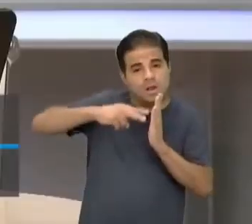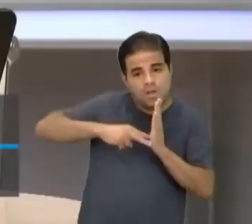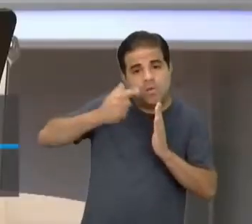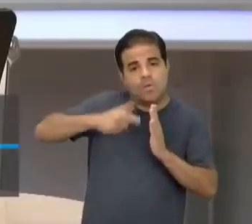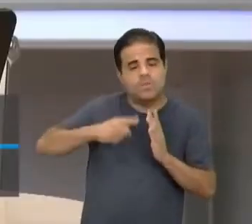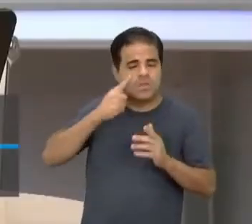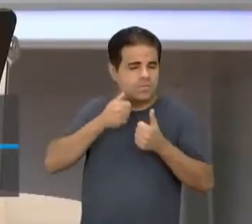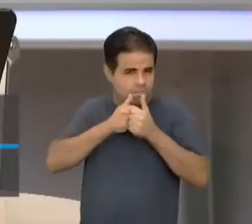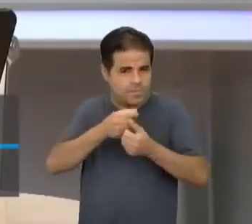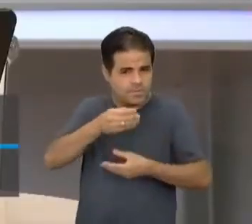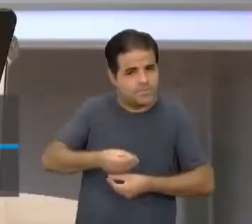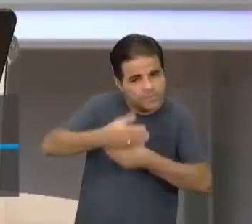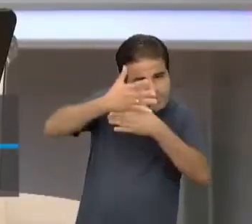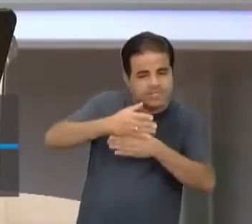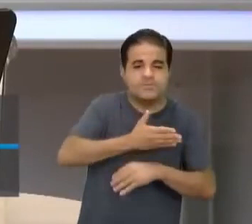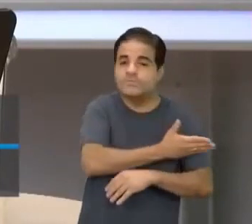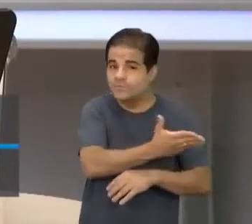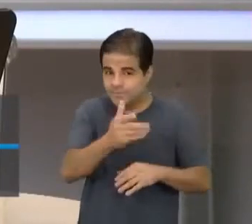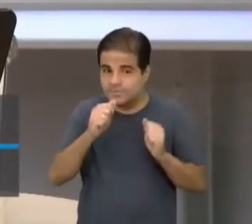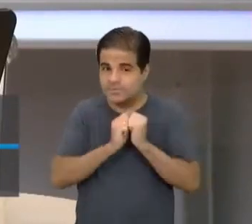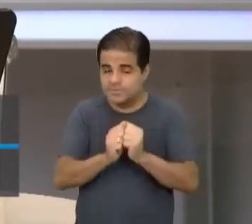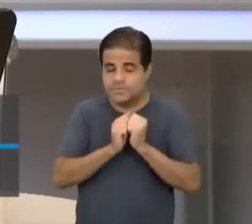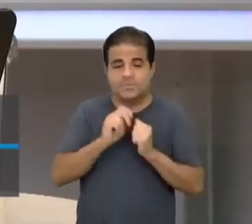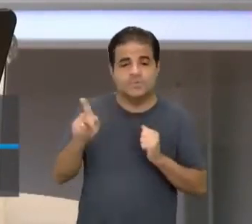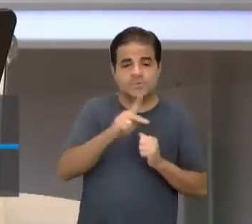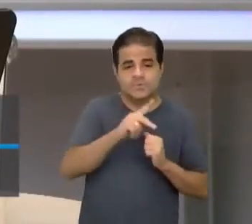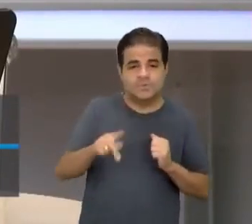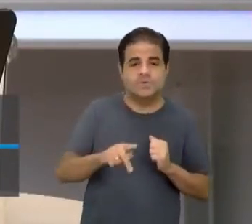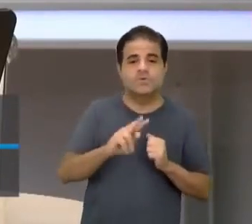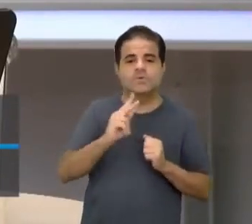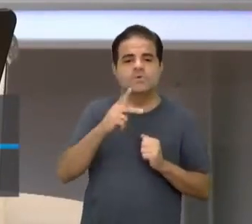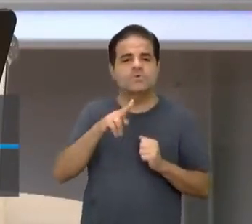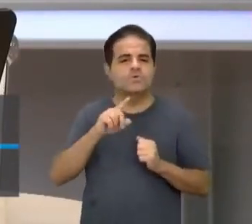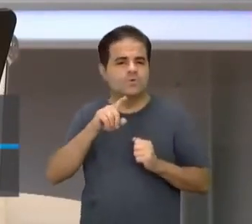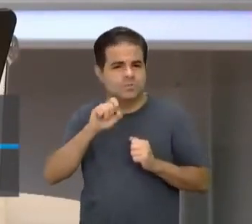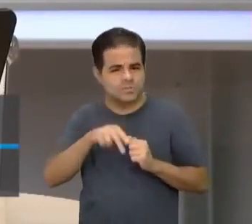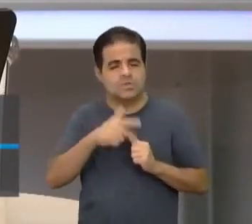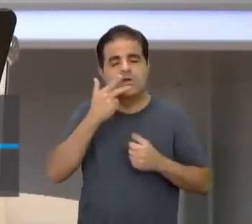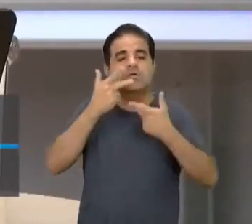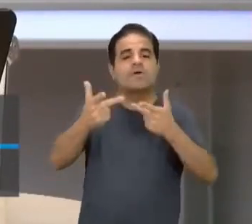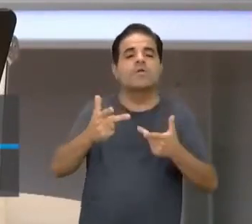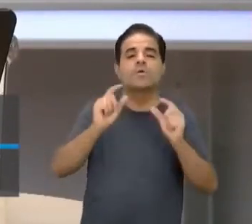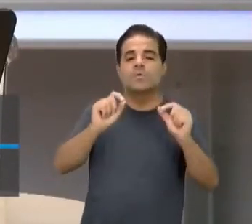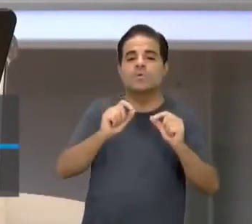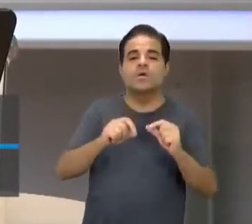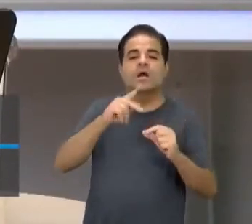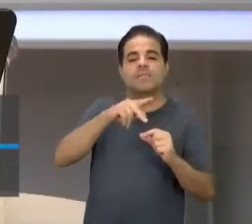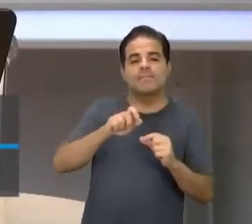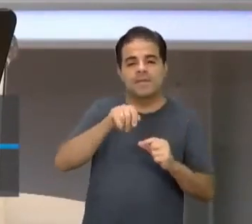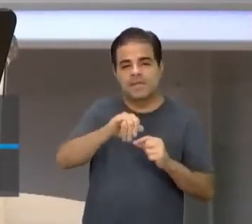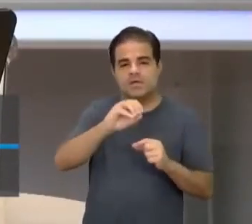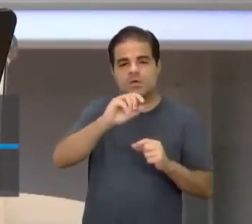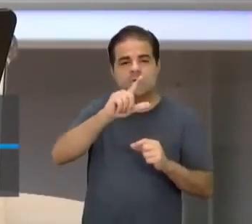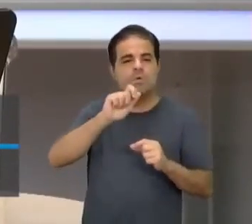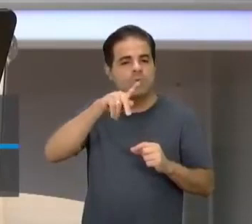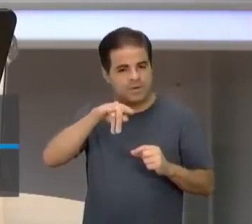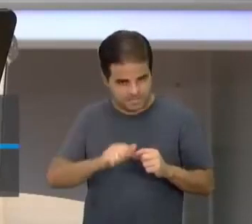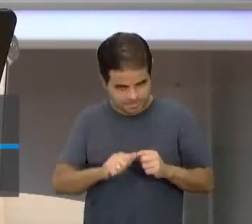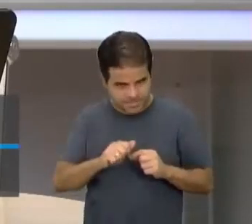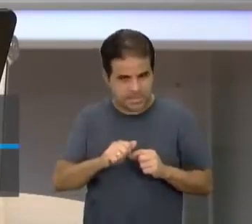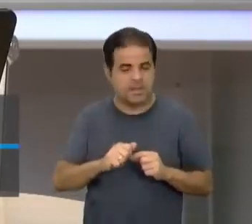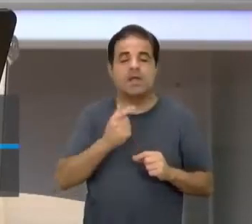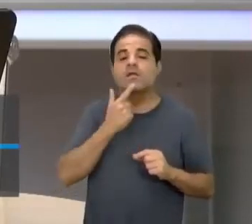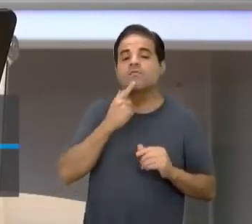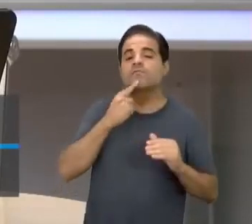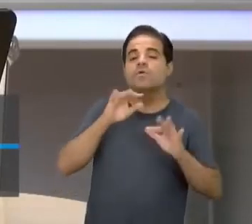também acompanhando o chat com vocês, pessoal. É do professor Hudson, se não me engano. Ele escreveu assim, ó. Ele é da PEI Olímpia Falsi.